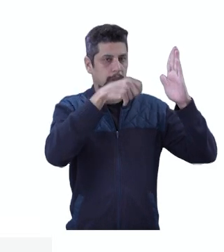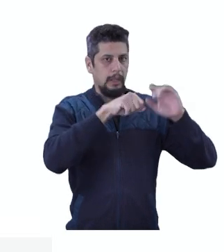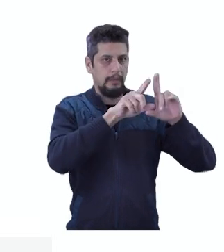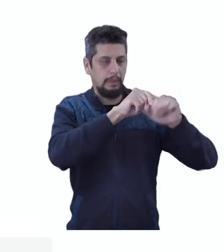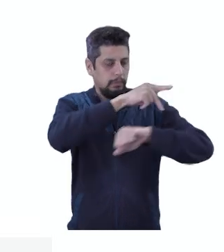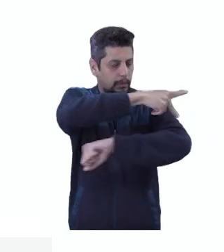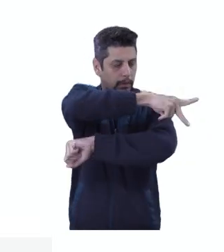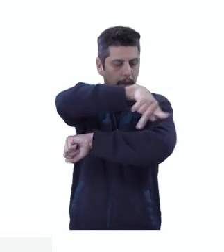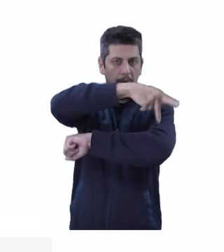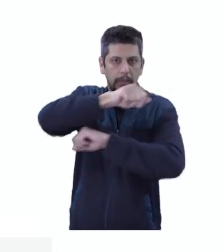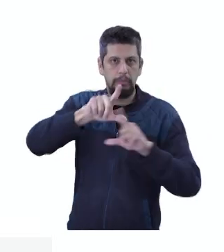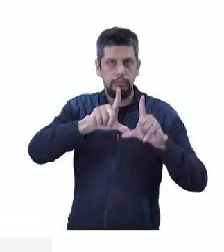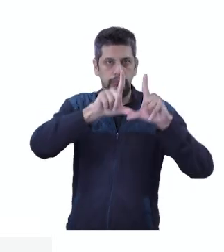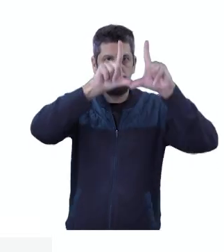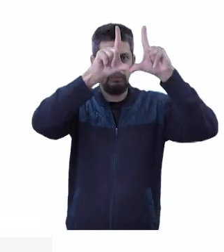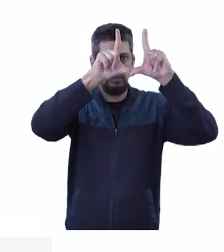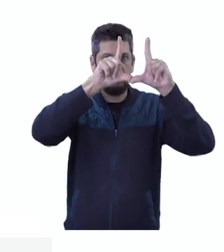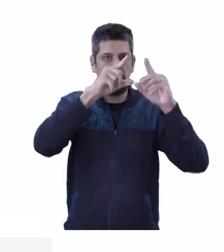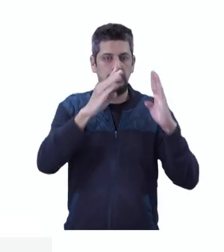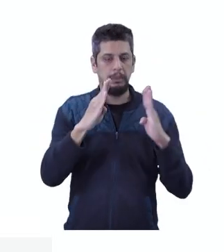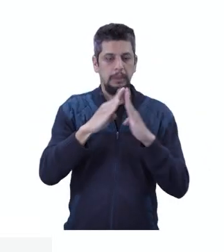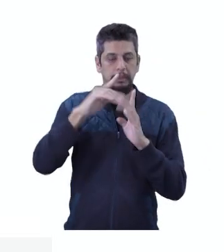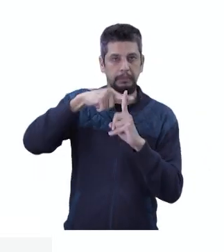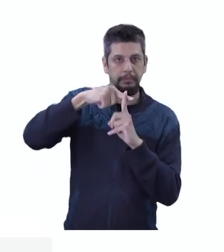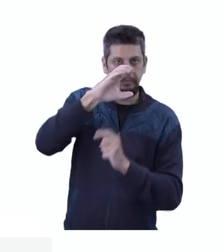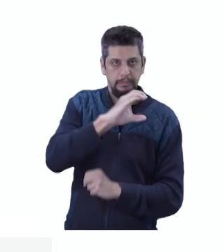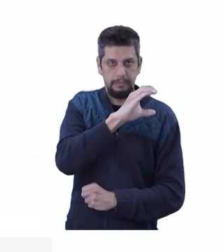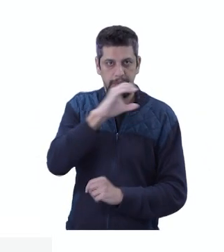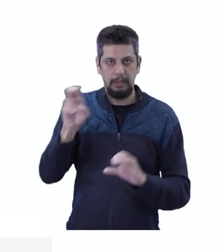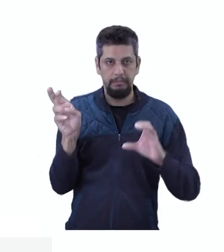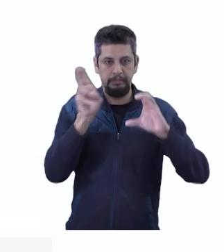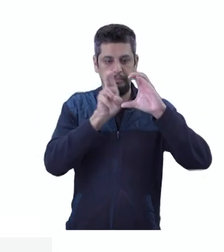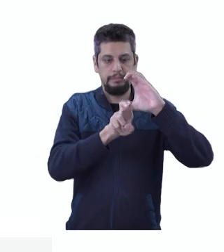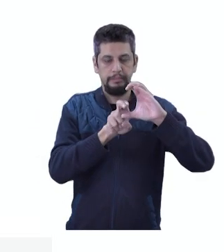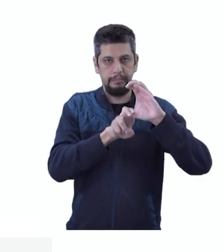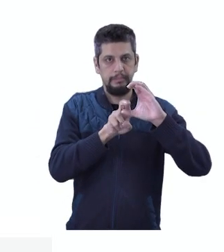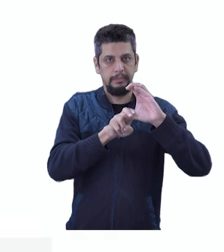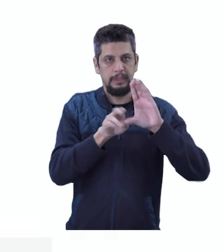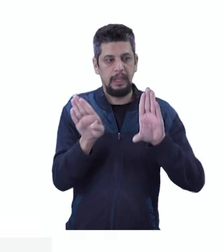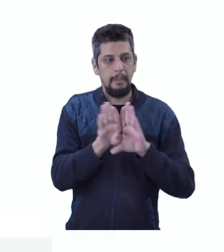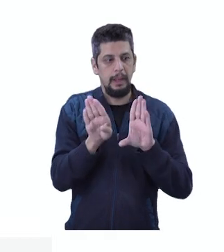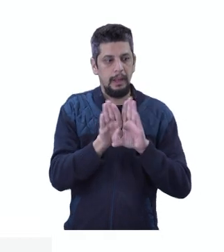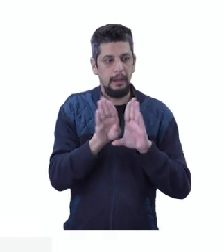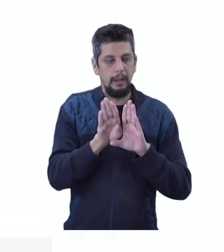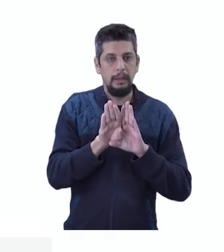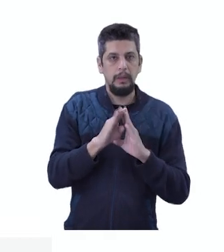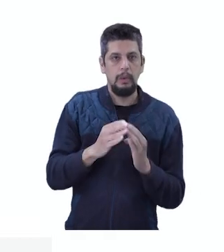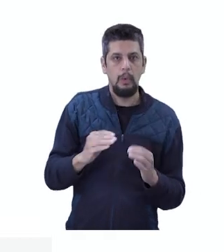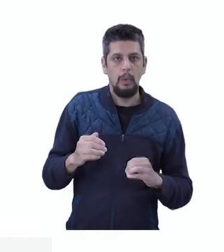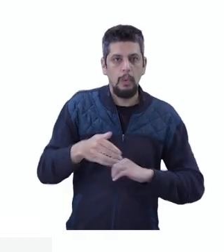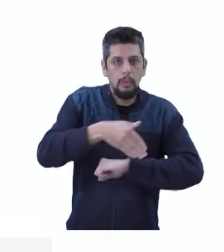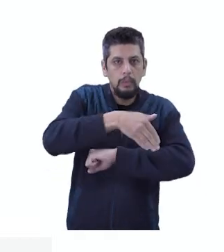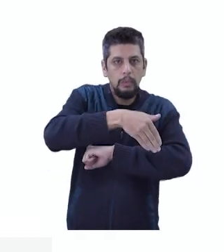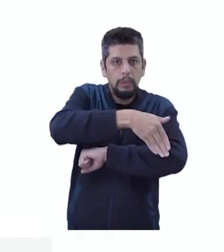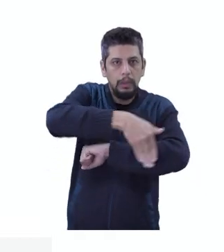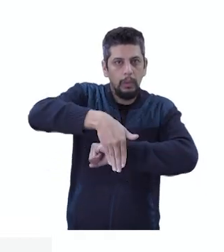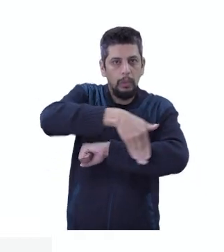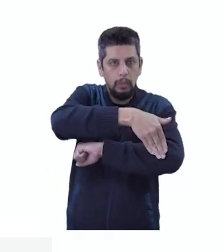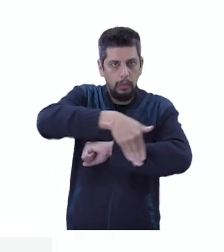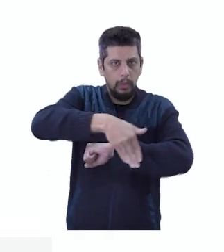se você passar pela praça, o relógio fica lá em cima na uhum. catedral. Esse é o relógio da Rua das